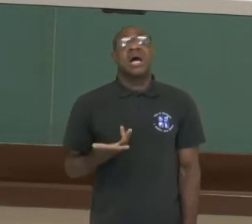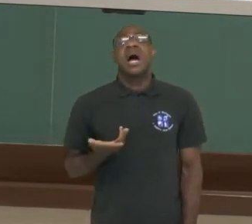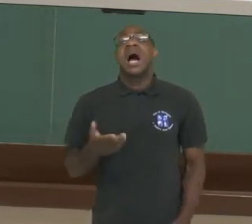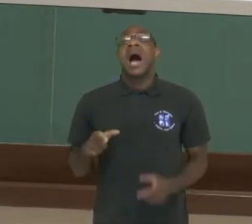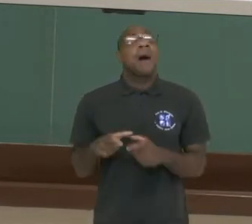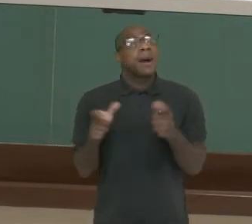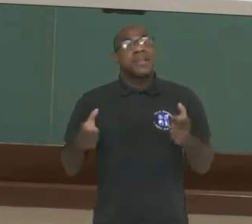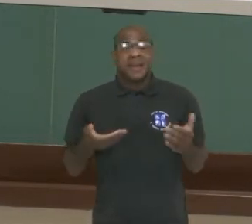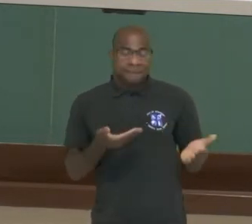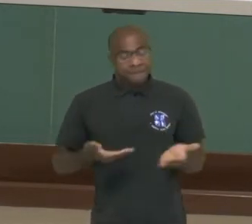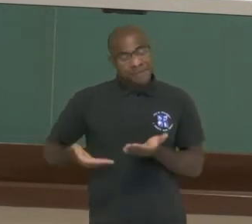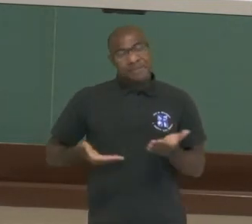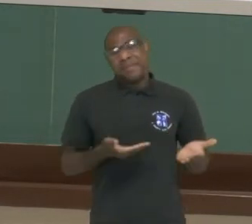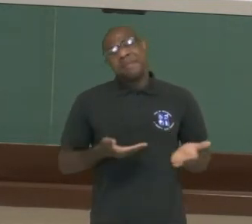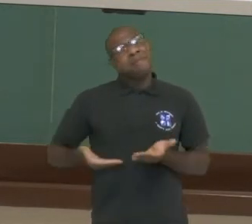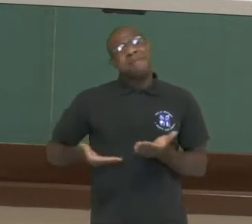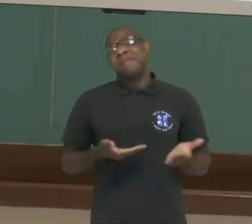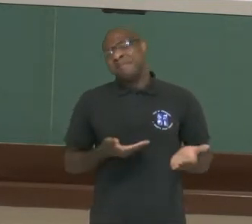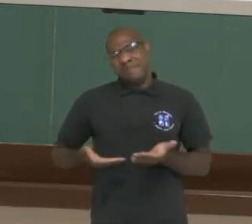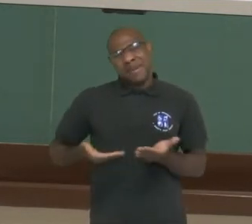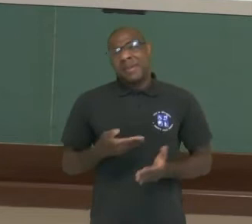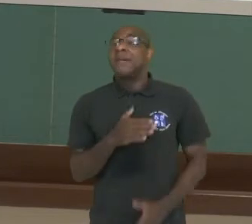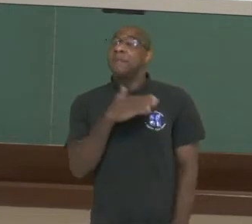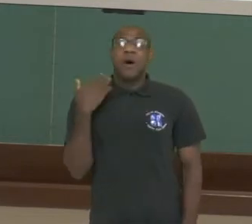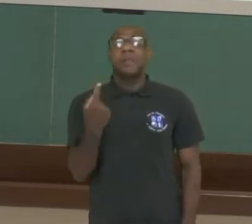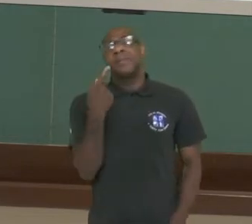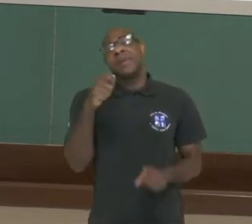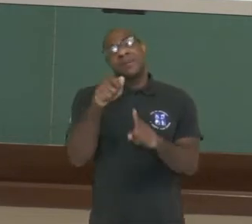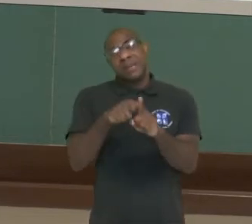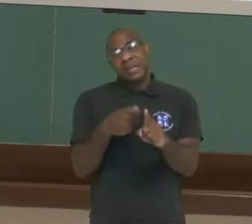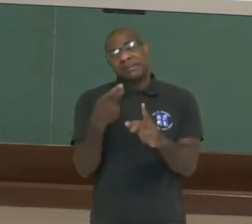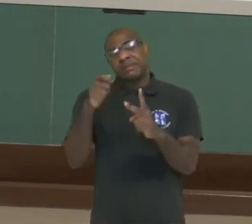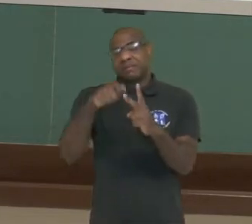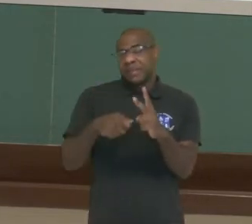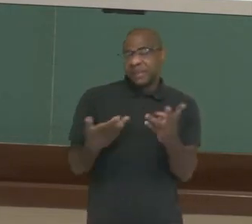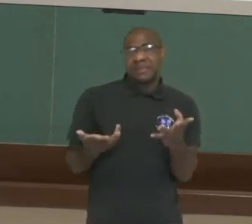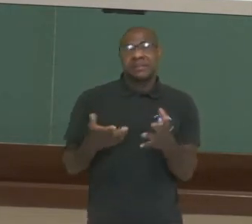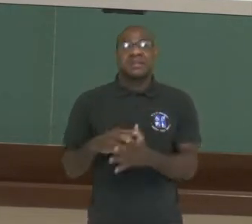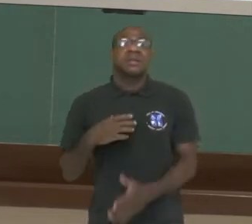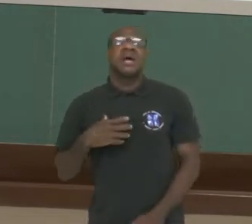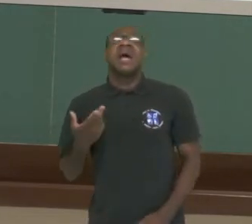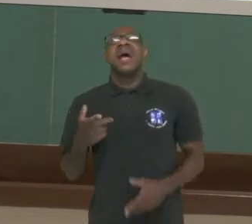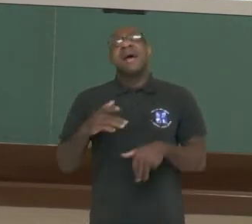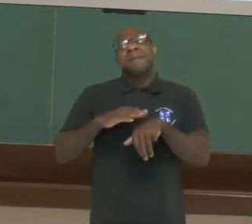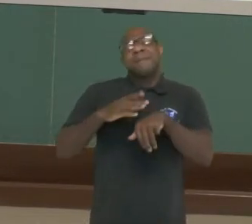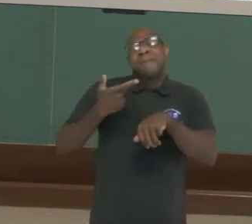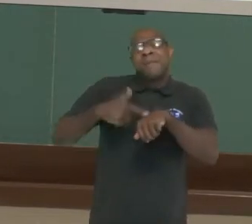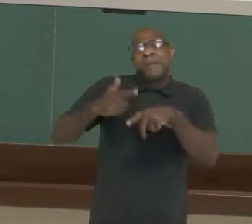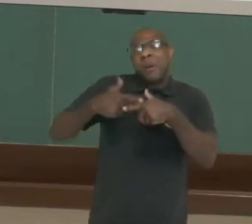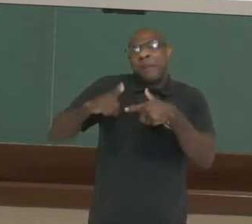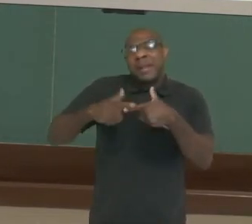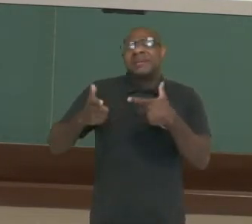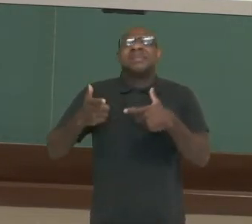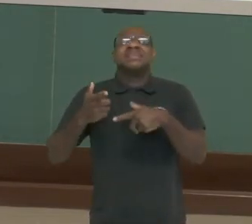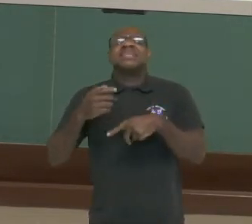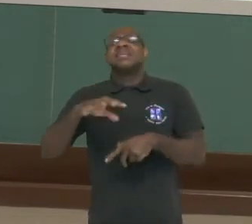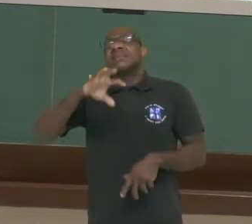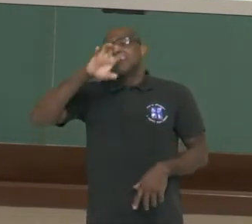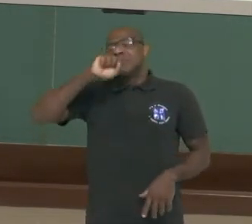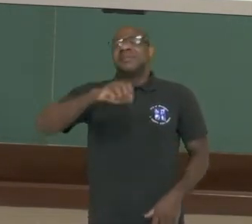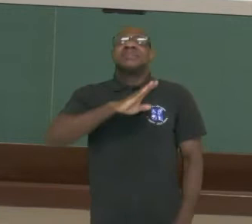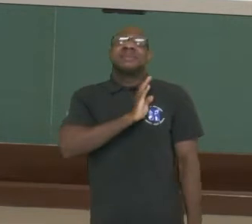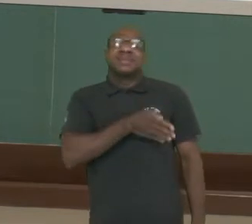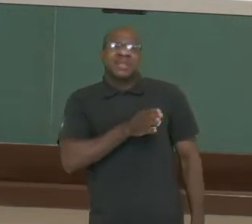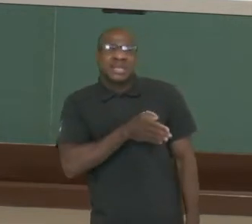morre ainda no primeiro mês de vida. Então nós falamos de deficiências respiratórias, falamos de deficiências